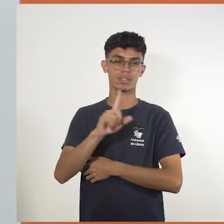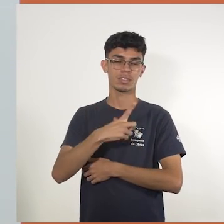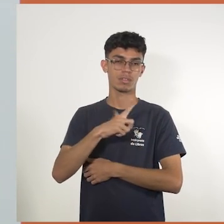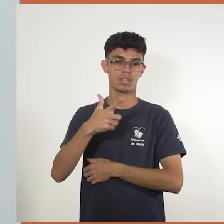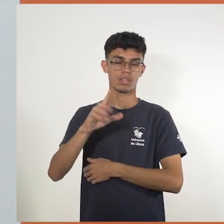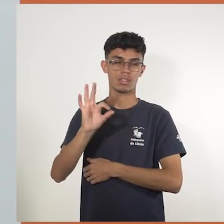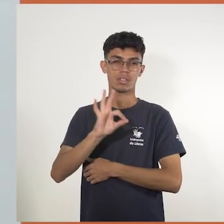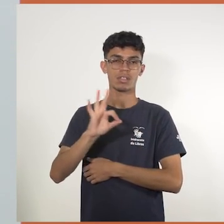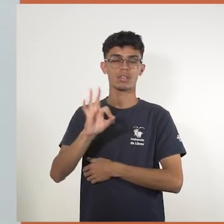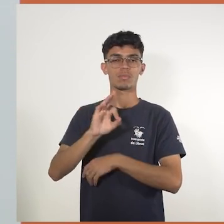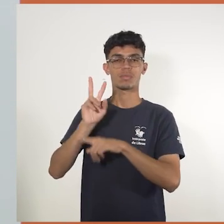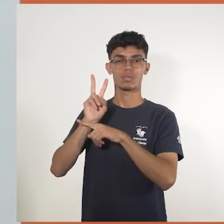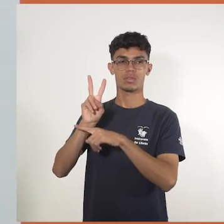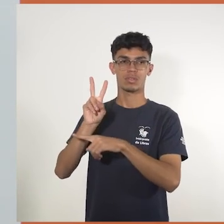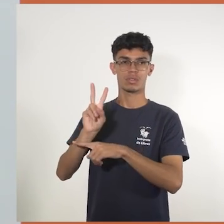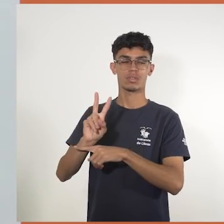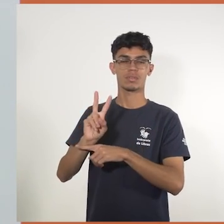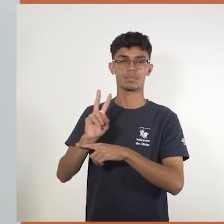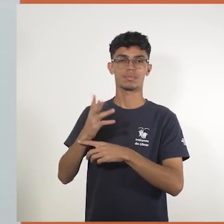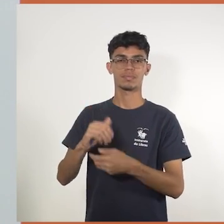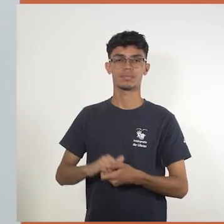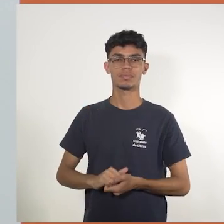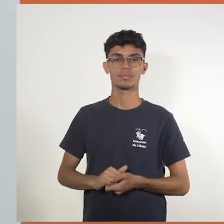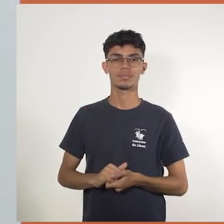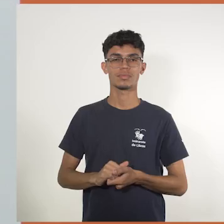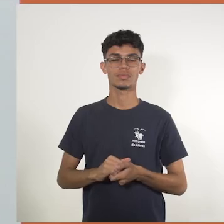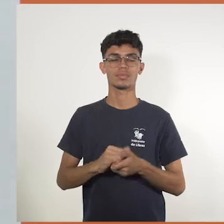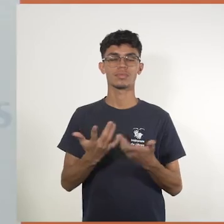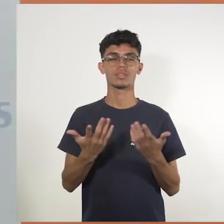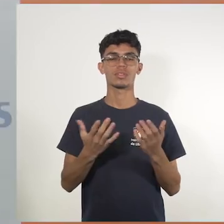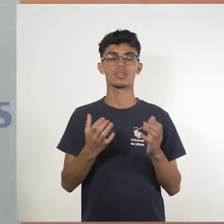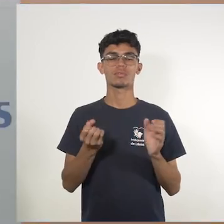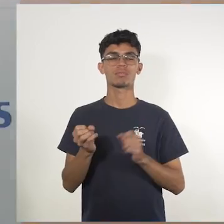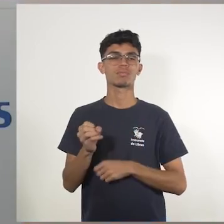nesta nova fase da pandemia aqui na cidade de São Paulo.